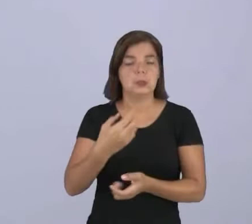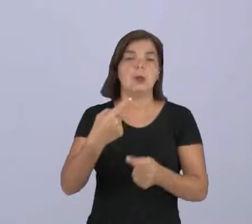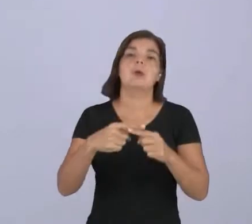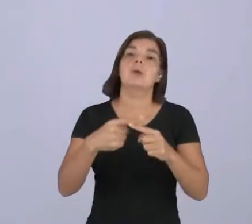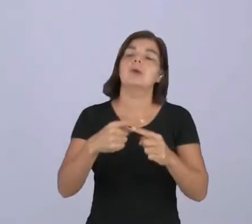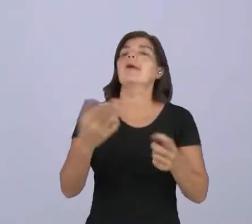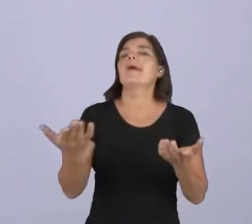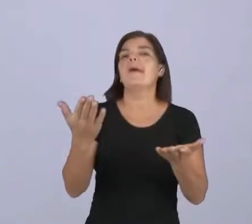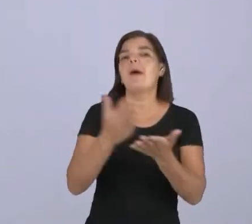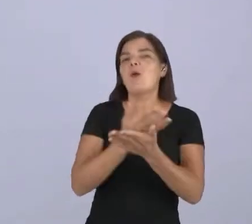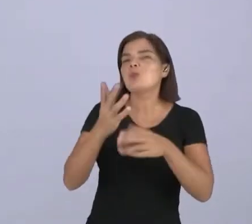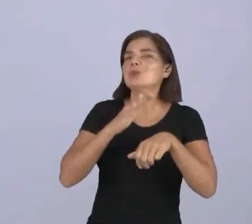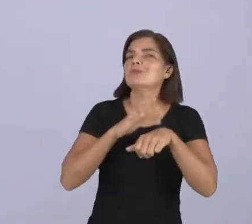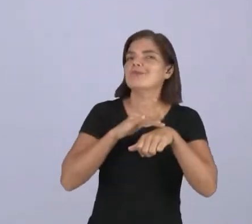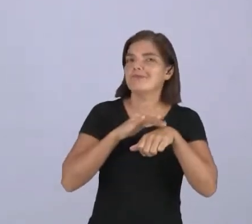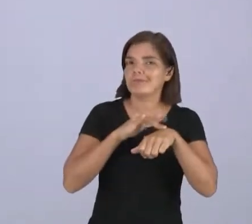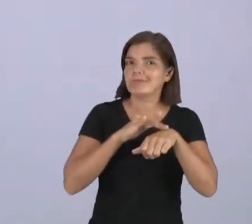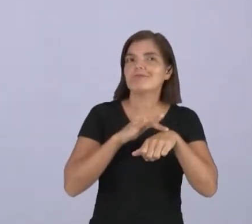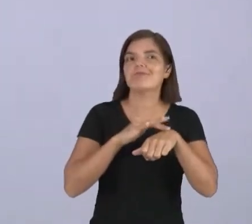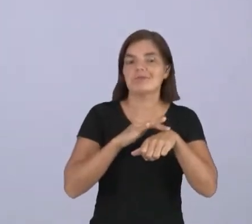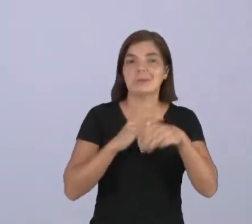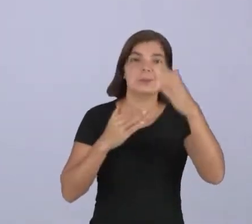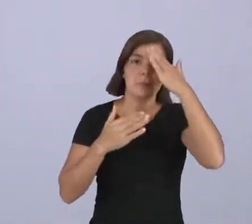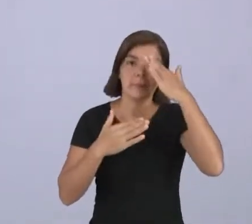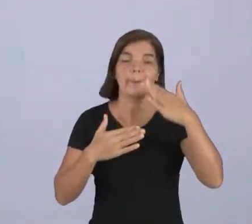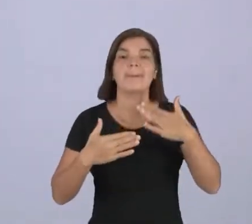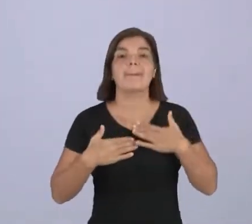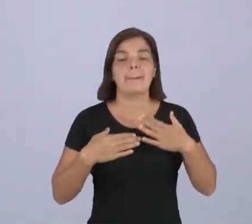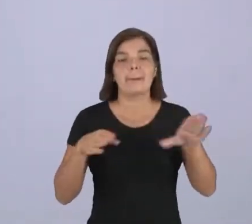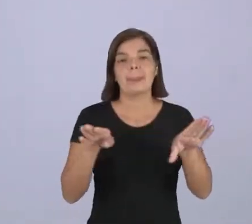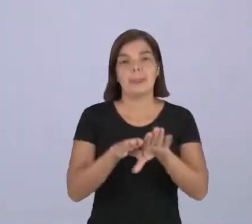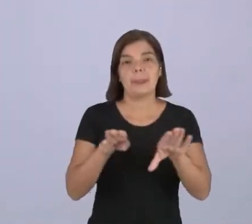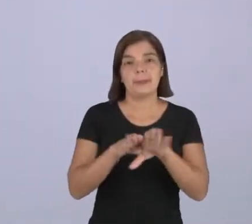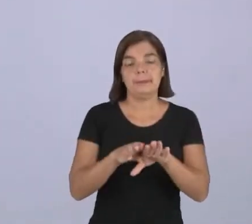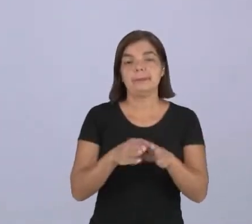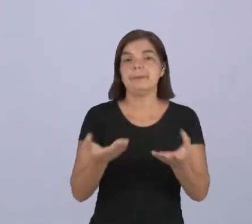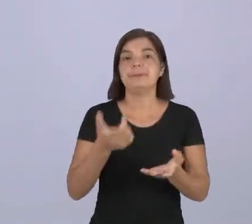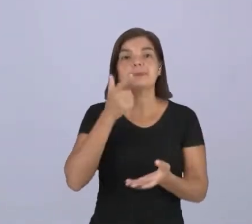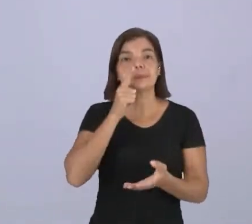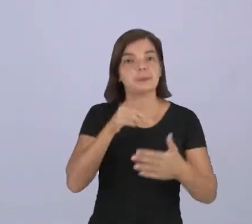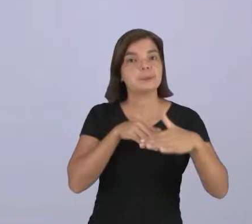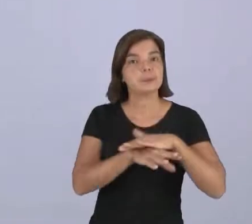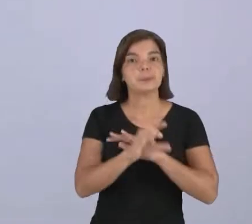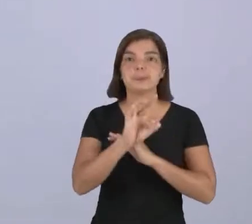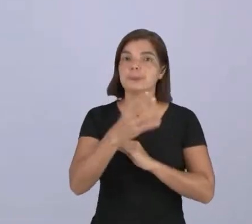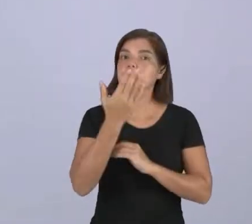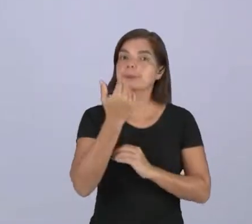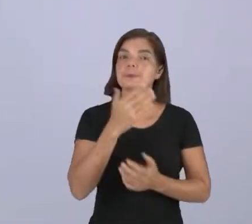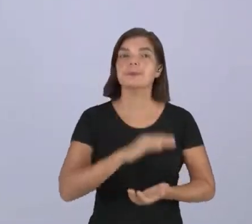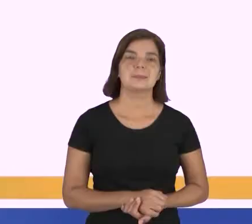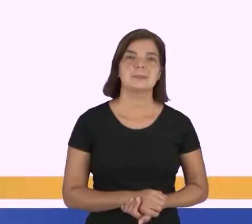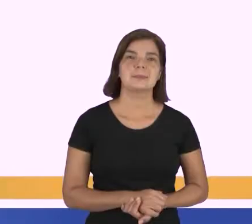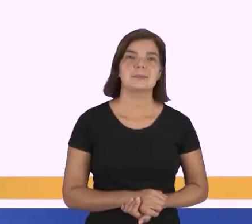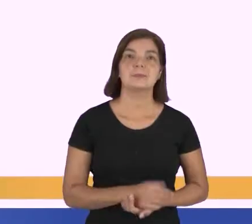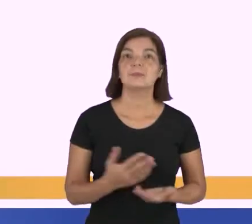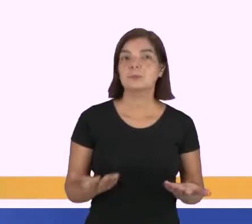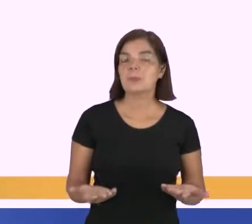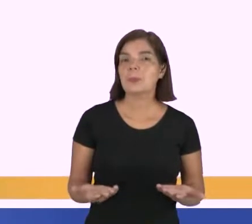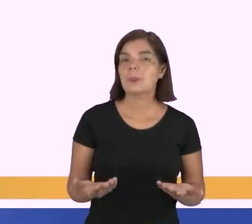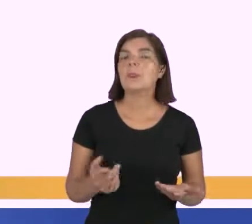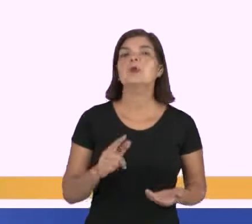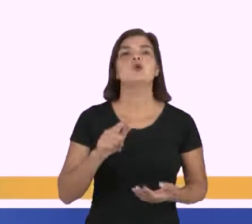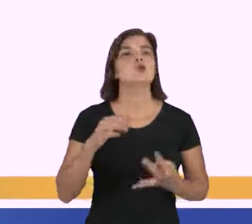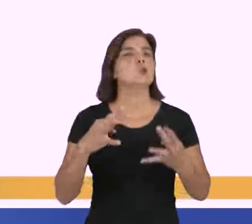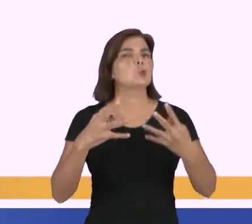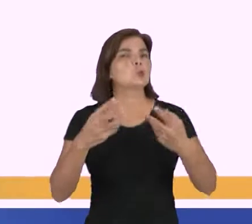acaba causando aí algumas das doenças, já que esses organismos vão conseguir habitar cada um deles. E aí que